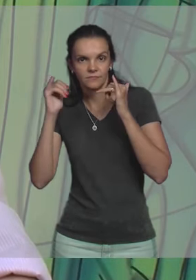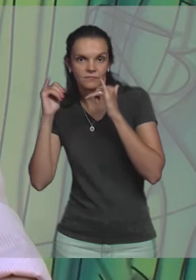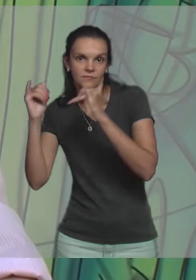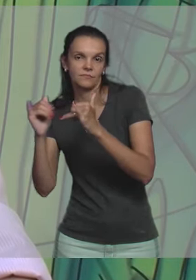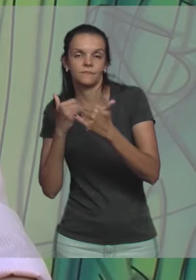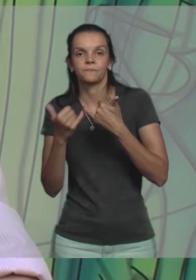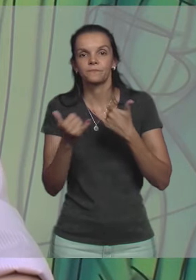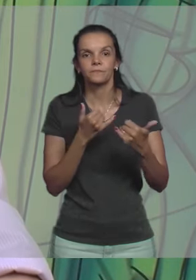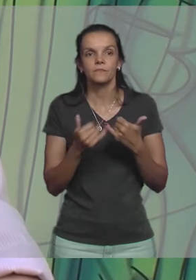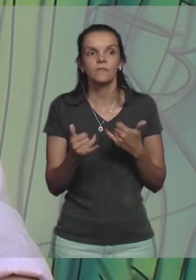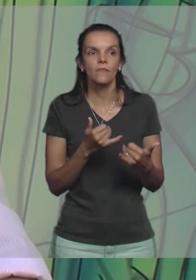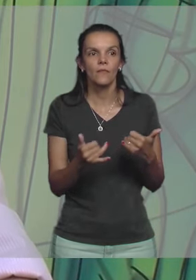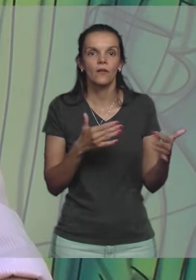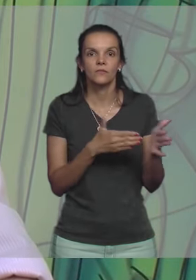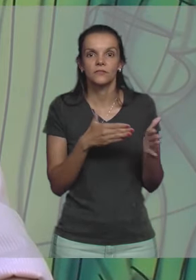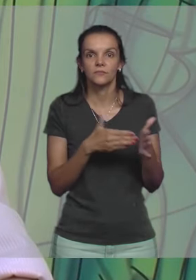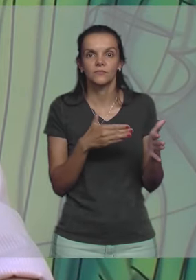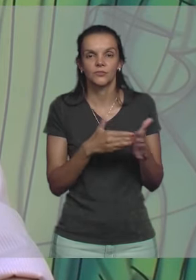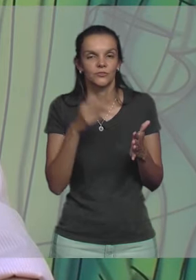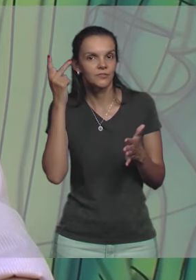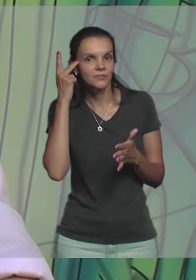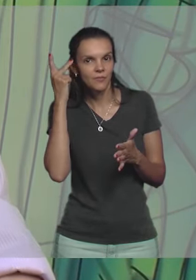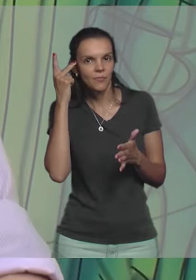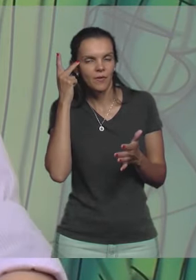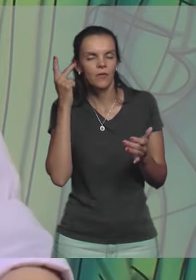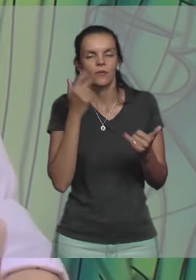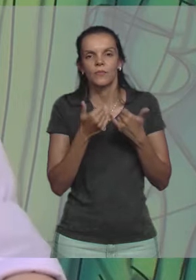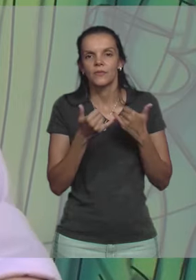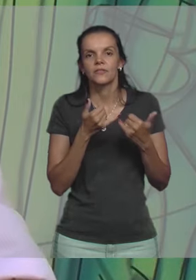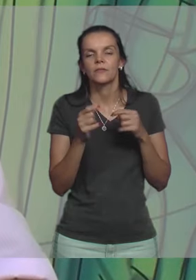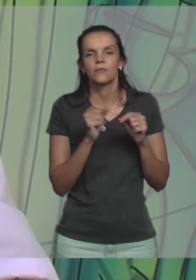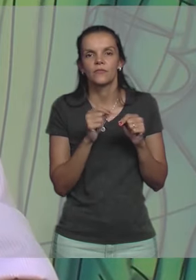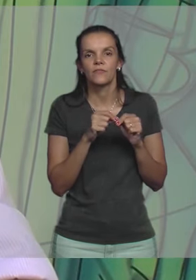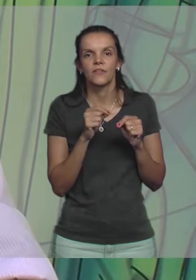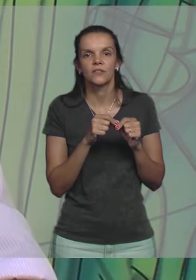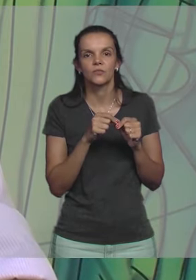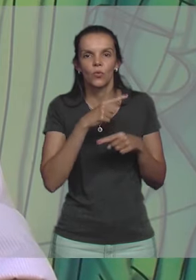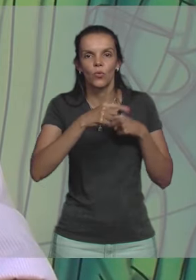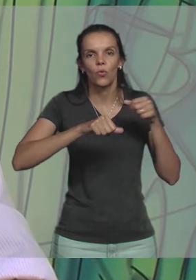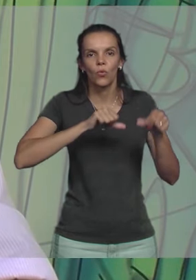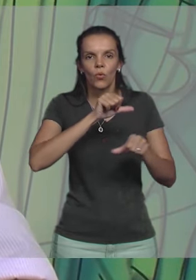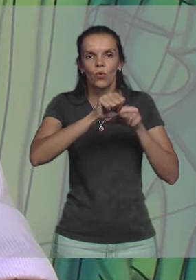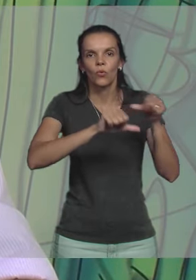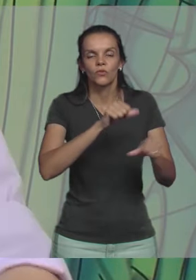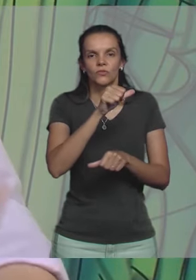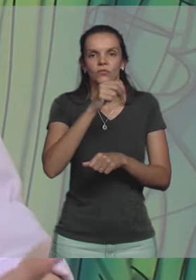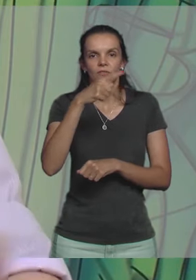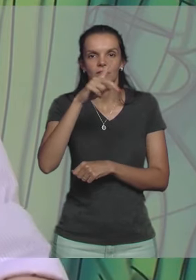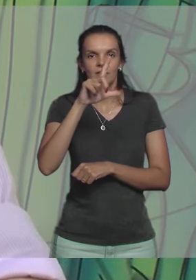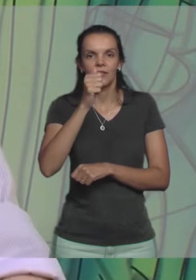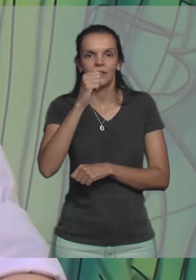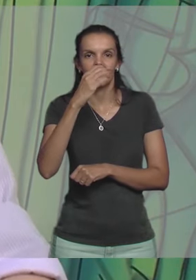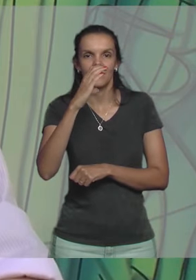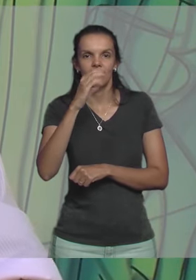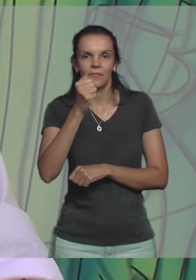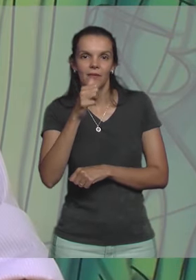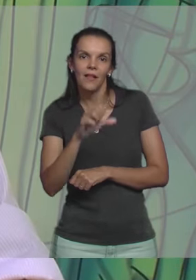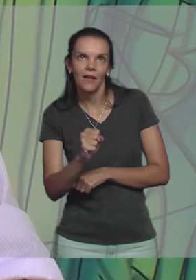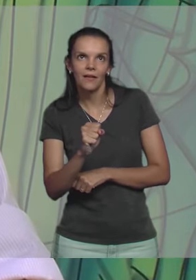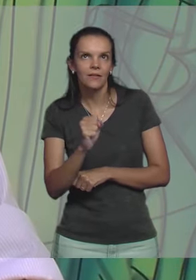São Paulo fez, por exemplo, rodízios de placas, foi um dos mecanismos. Logo a população se deu conta de quem pode, compra